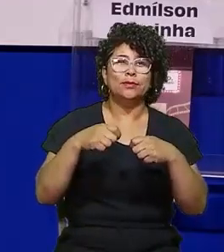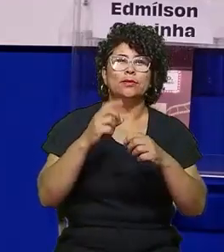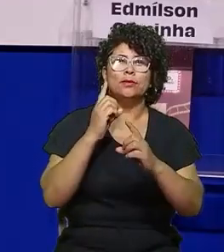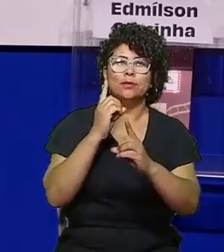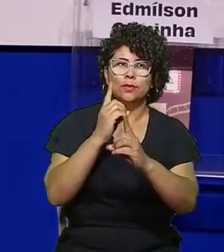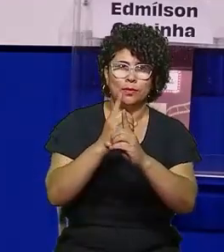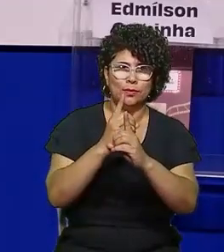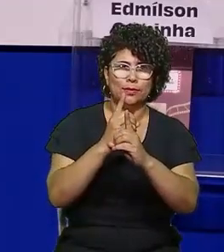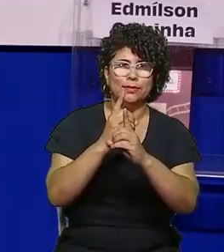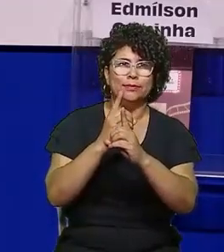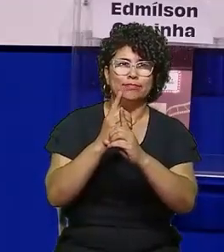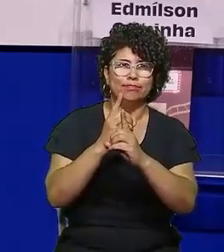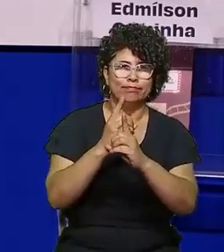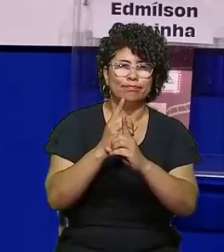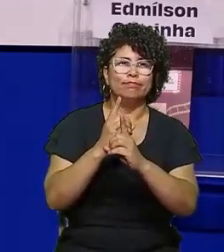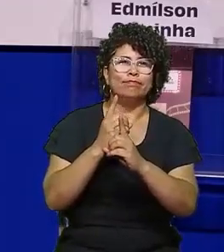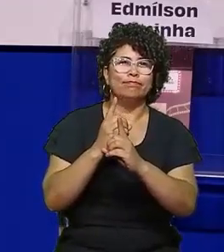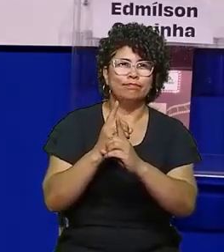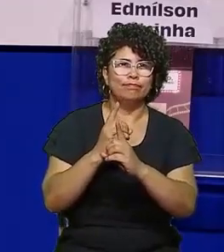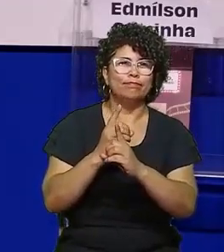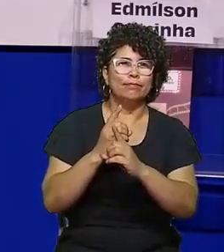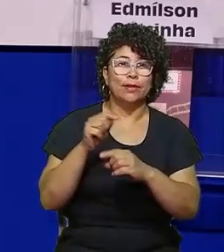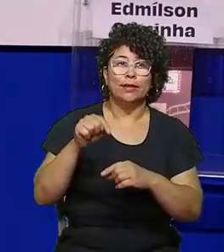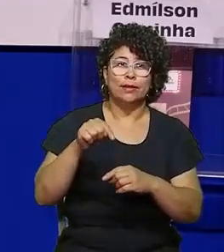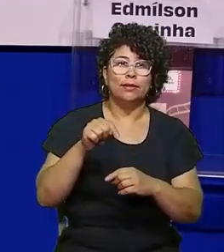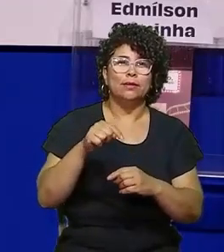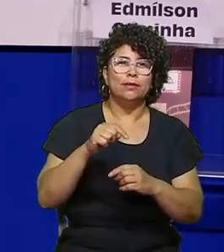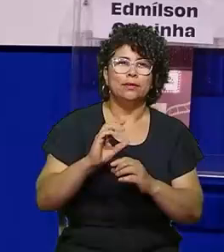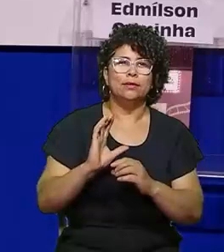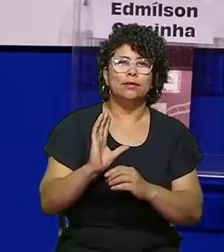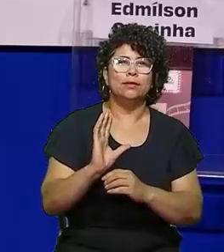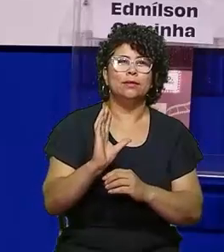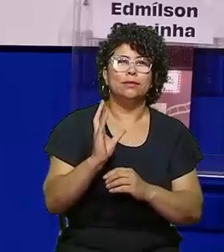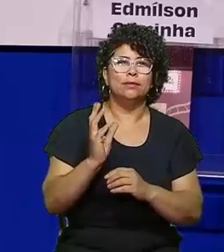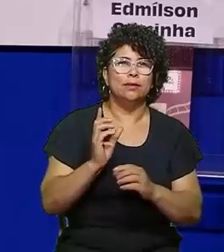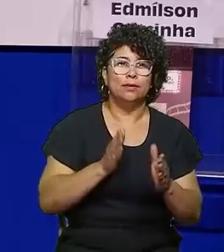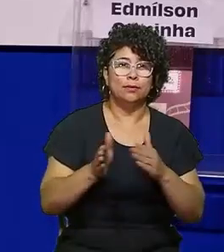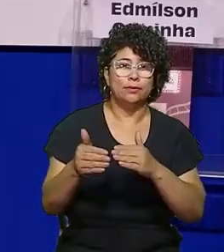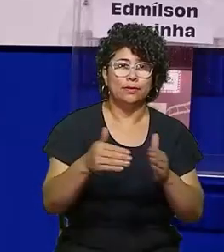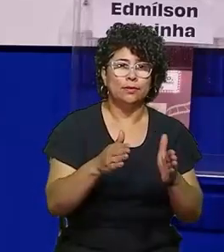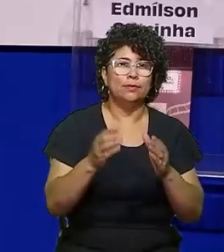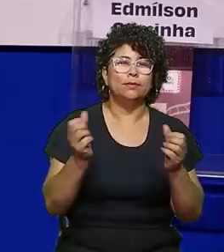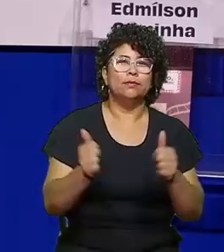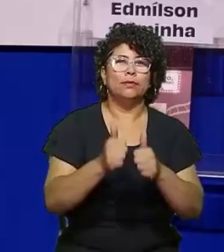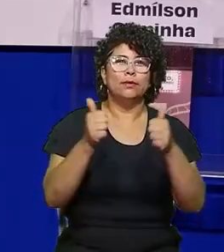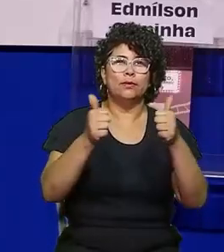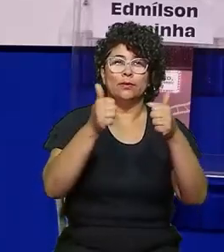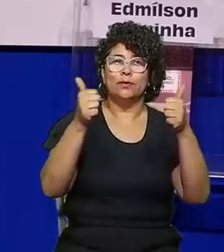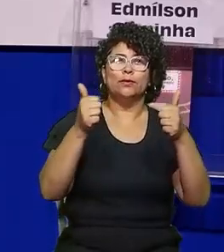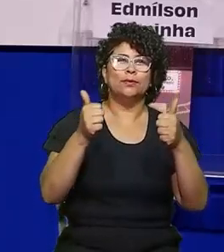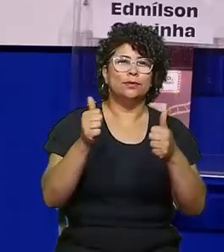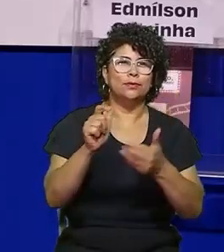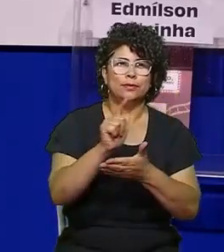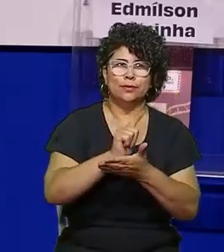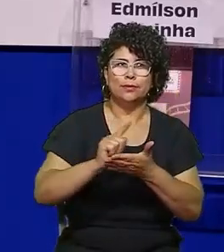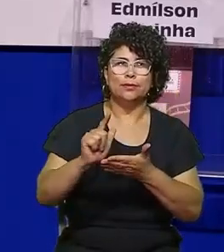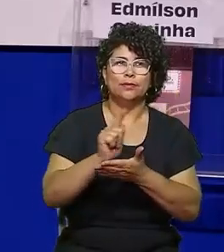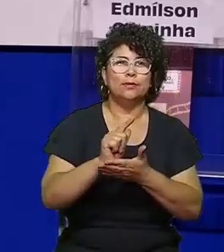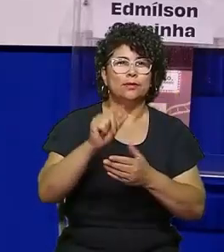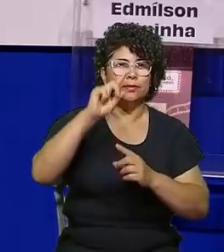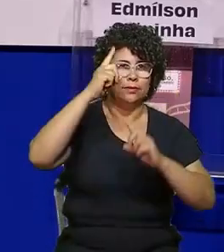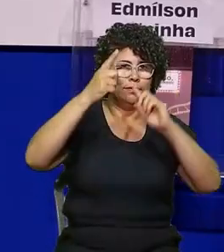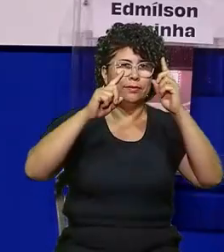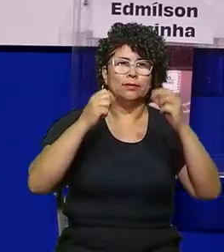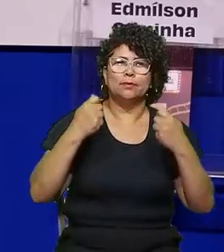solução através da literatura, através da confluência de nossas ideias, sem necessidade de